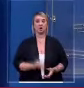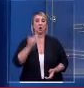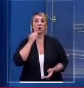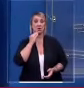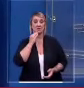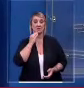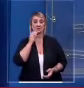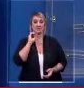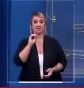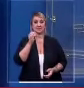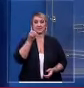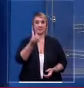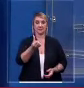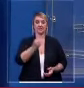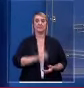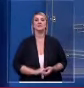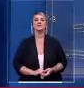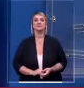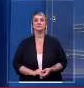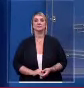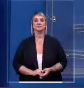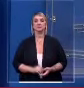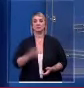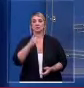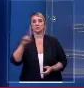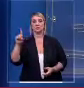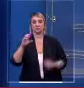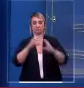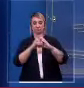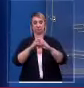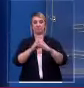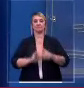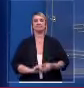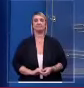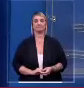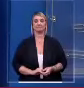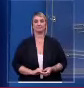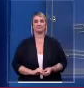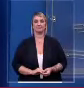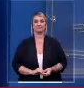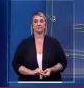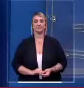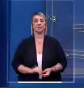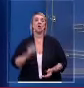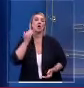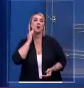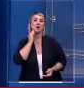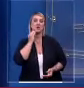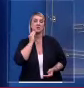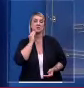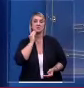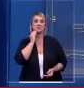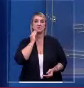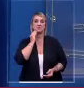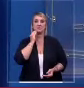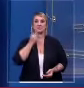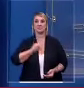06. O sexto e último número do primeiro sorteio da dupla cena. Bola rosa,